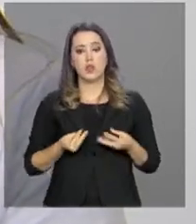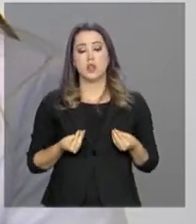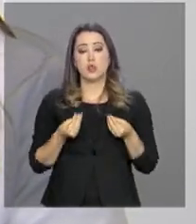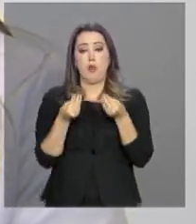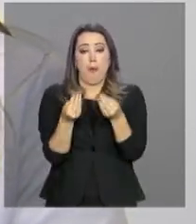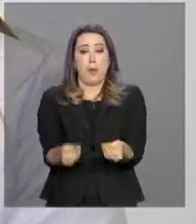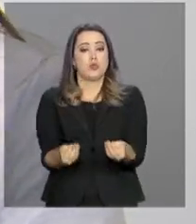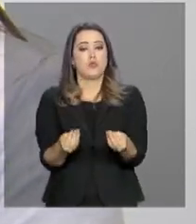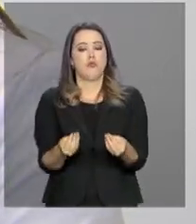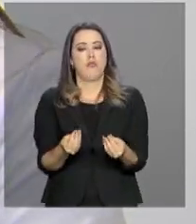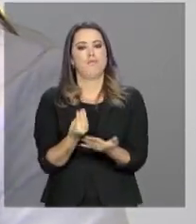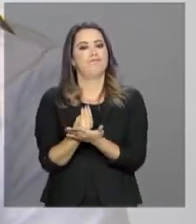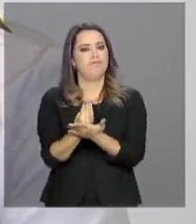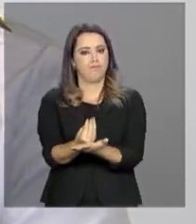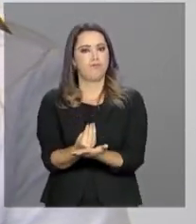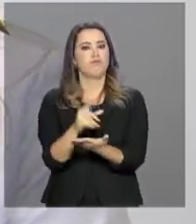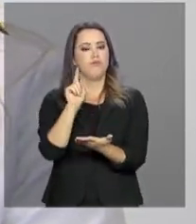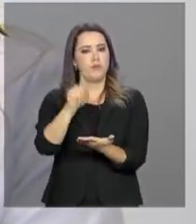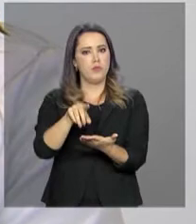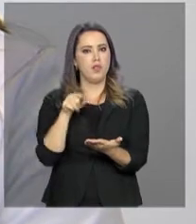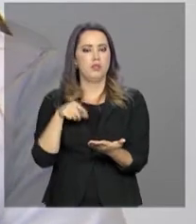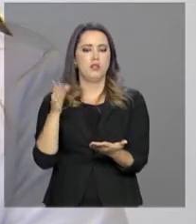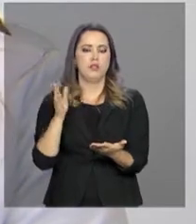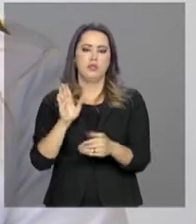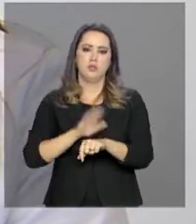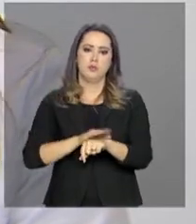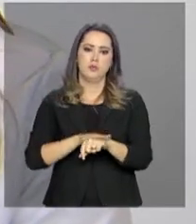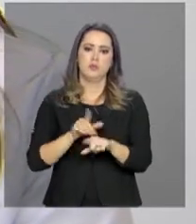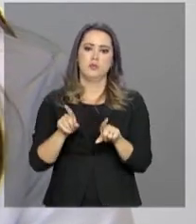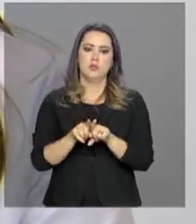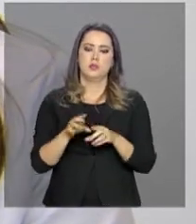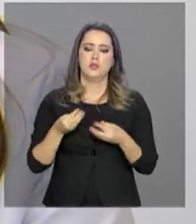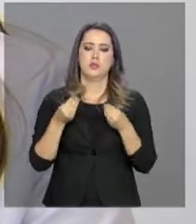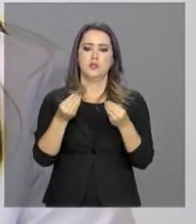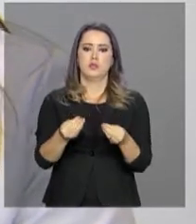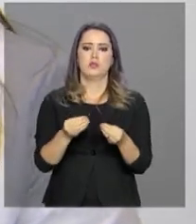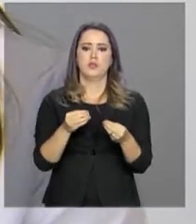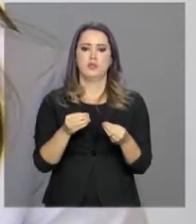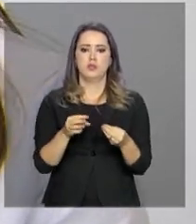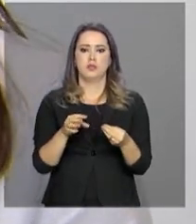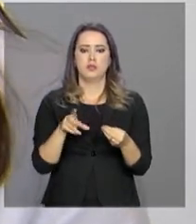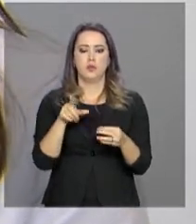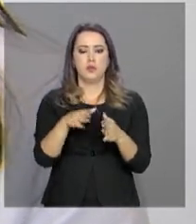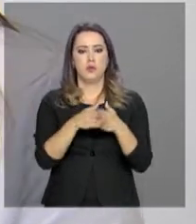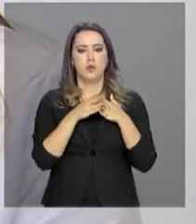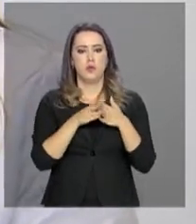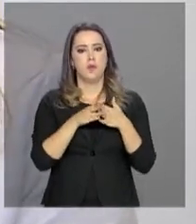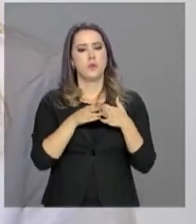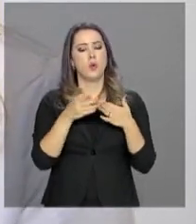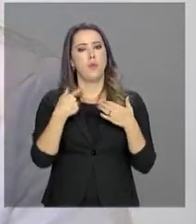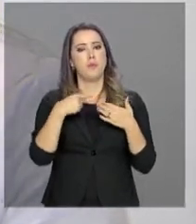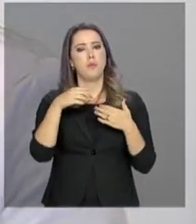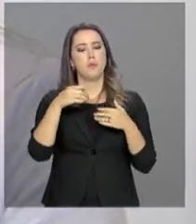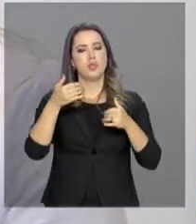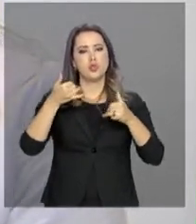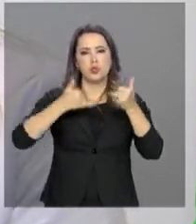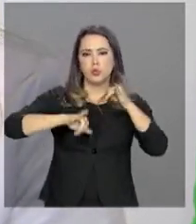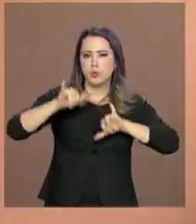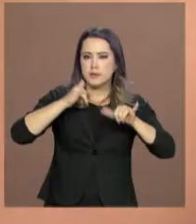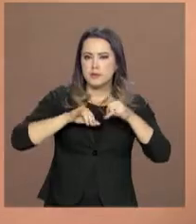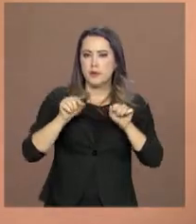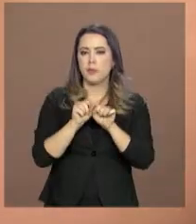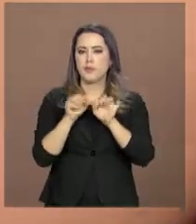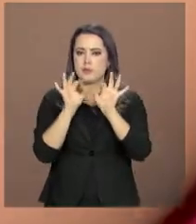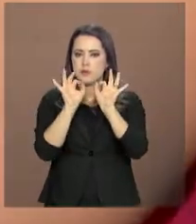que pode doar né nesse momento a gente também disponibiliza o pedido do exame para que ela é faça